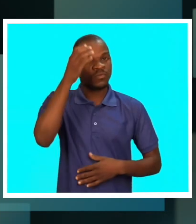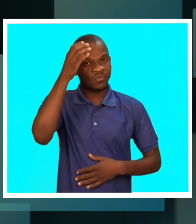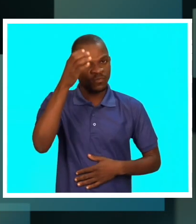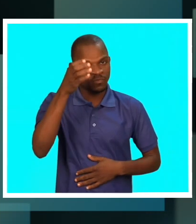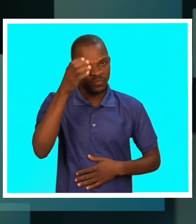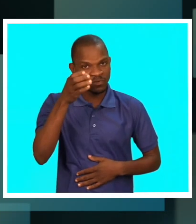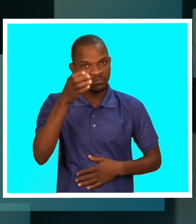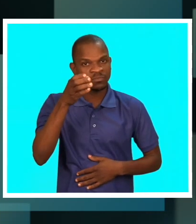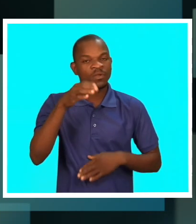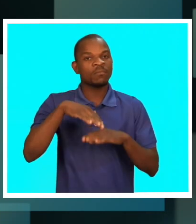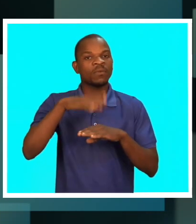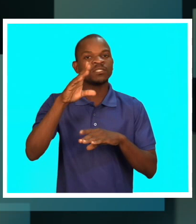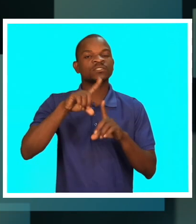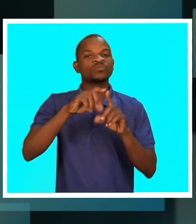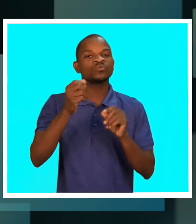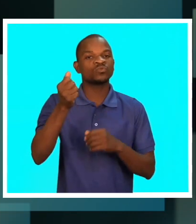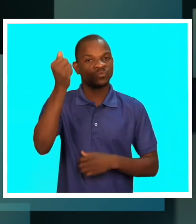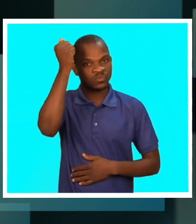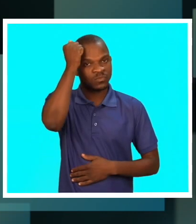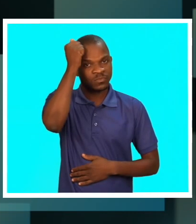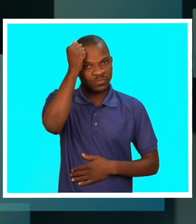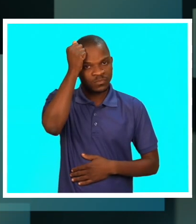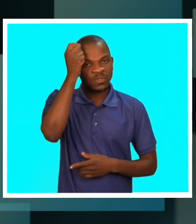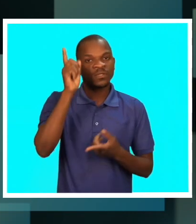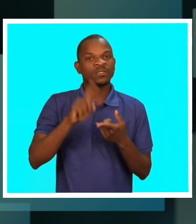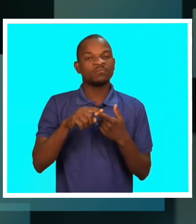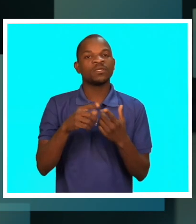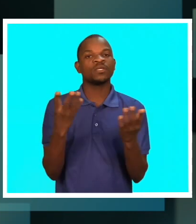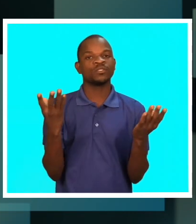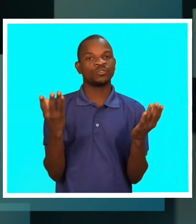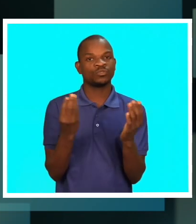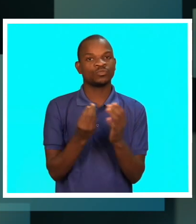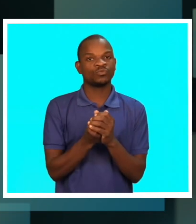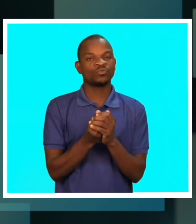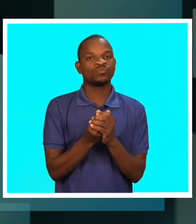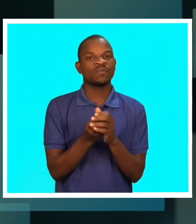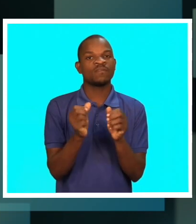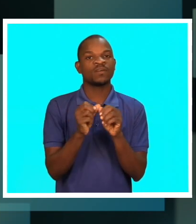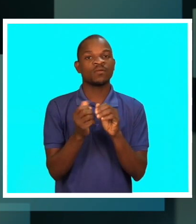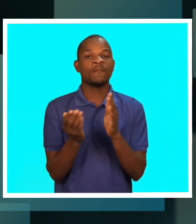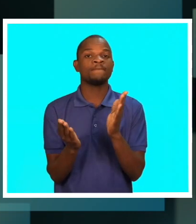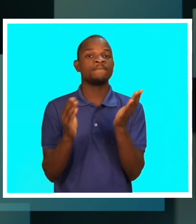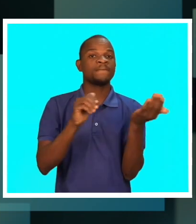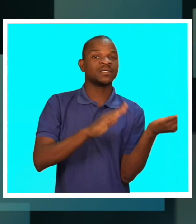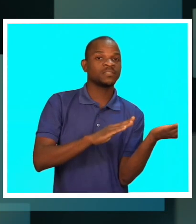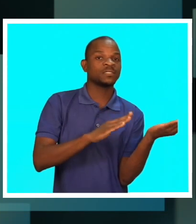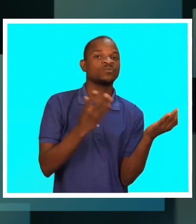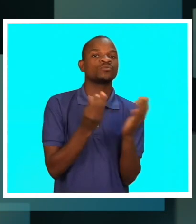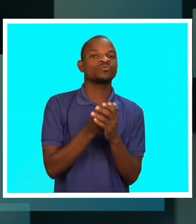a nós e os nossos conhecimentos, que são ao mesmo tempo batizados com os